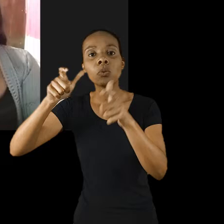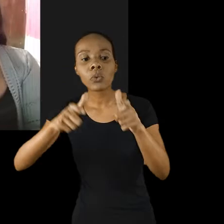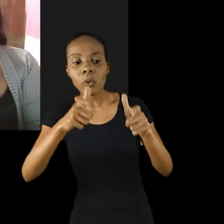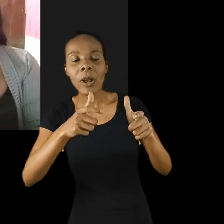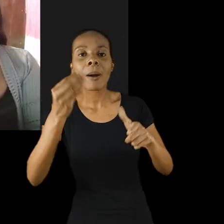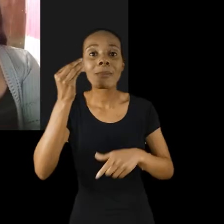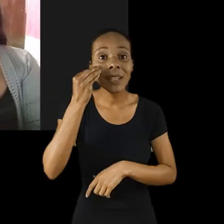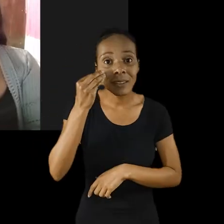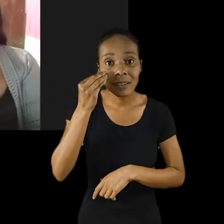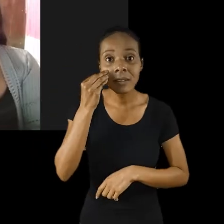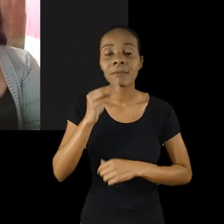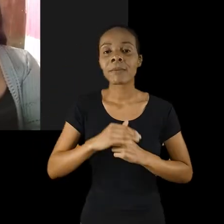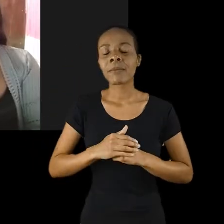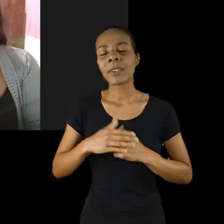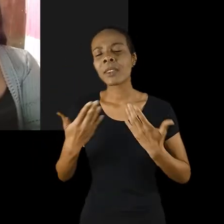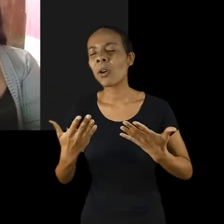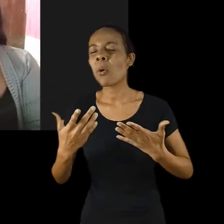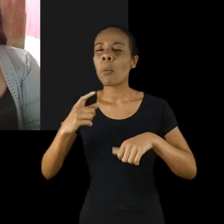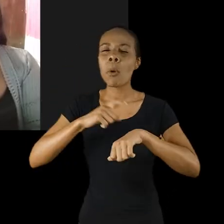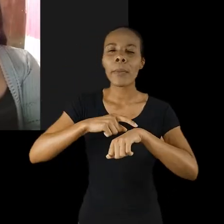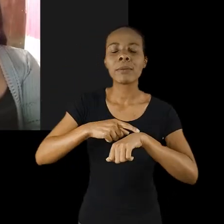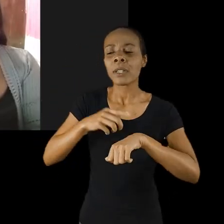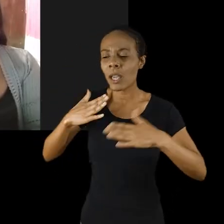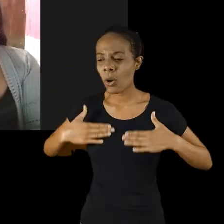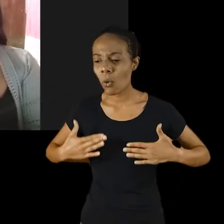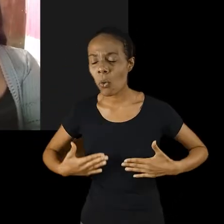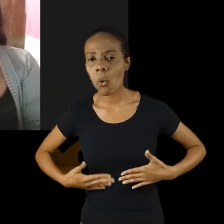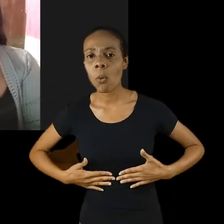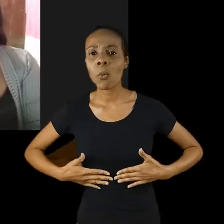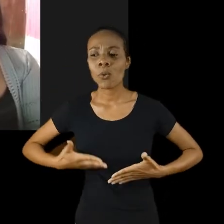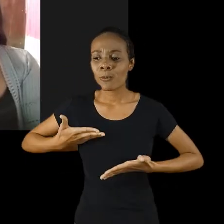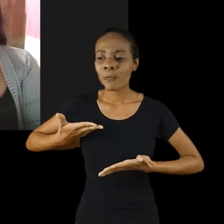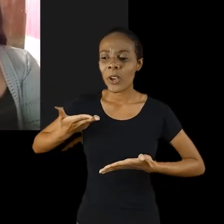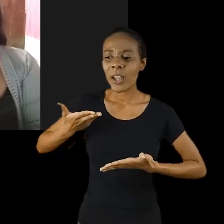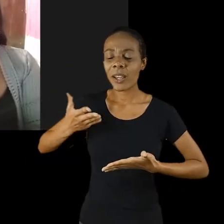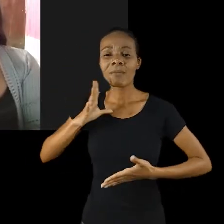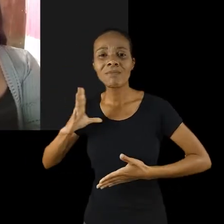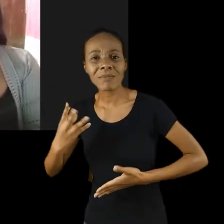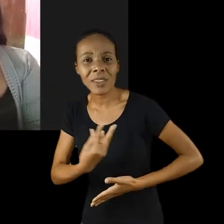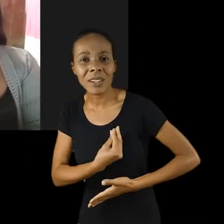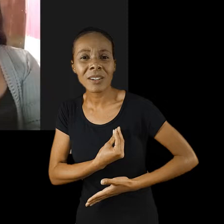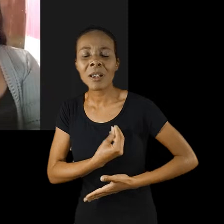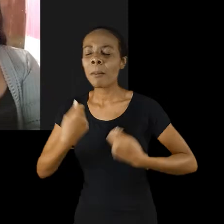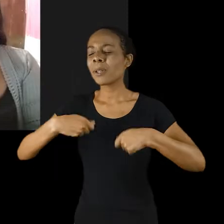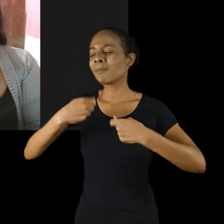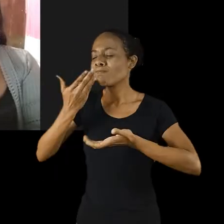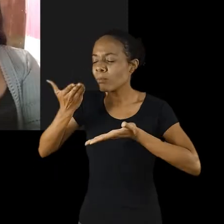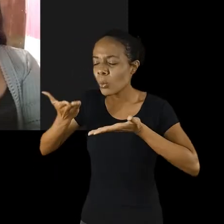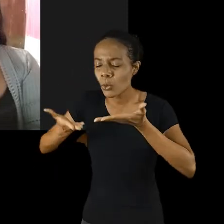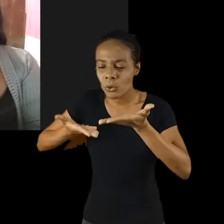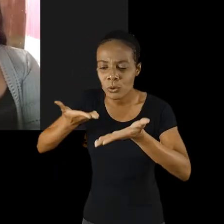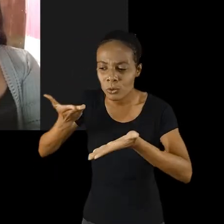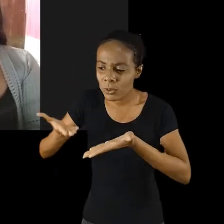a gente precisa muito, mas de muita delicadeza para lidar com esse assunto, assim, porque é